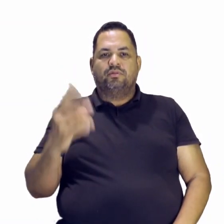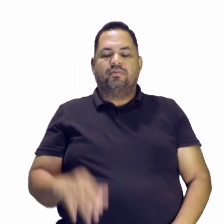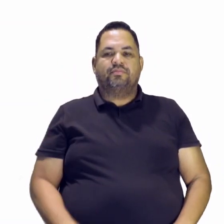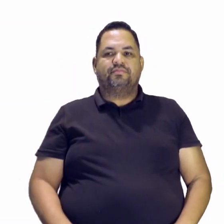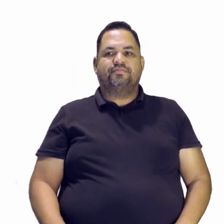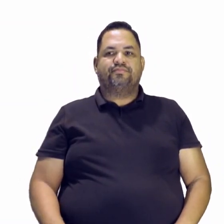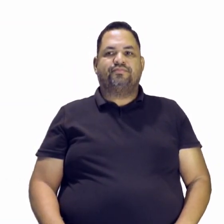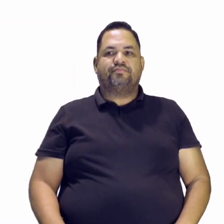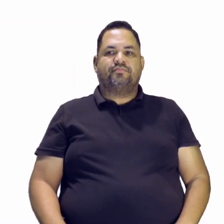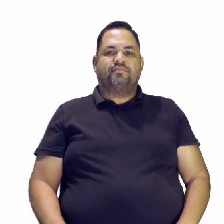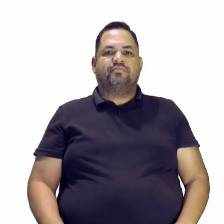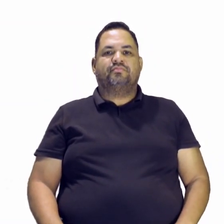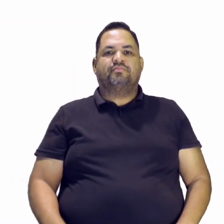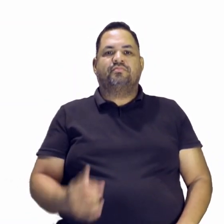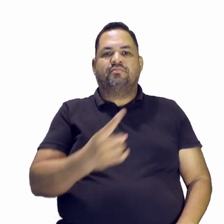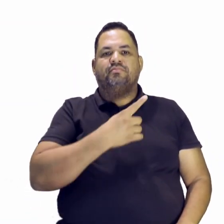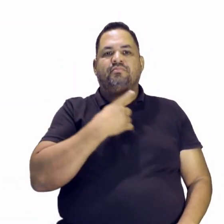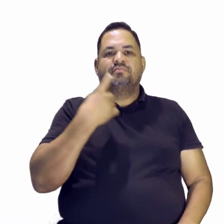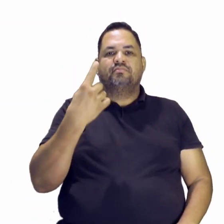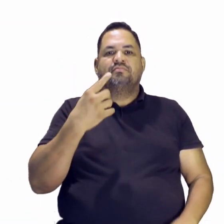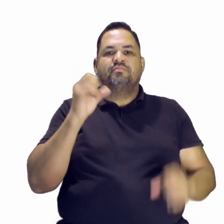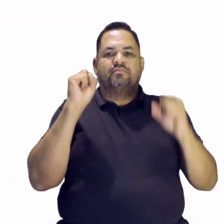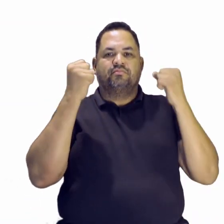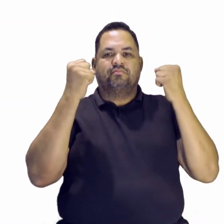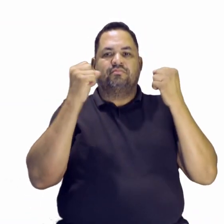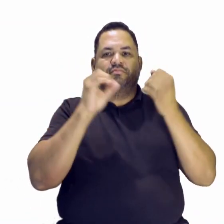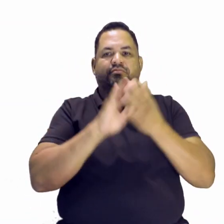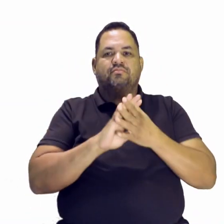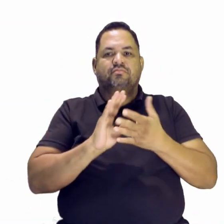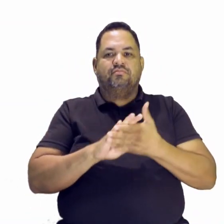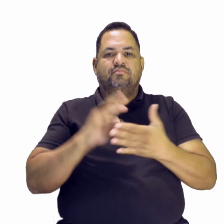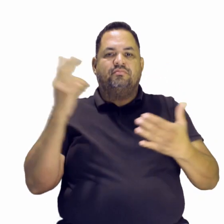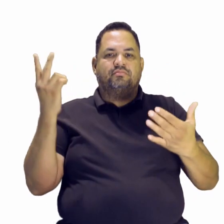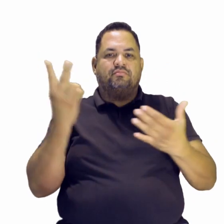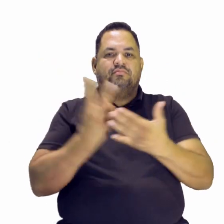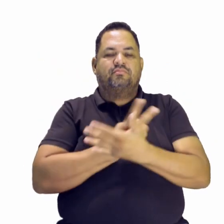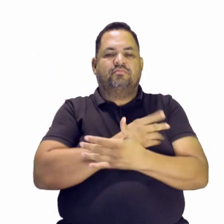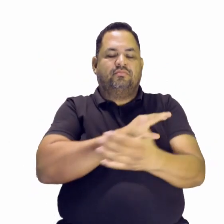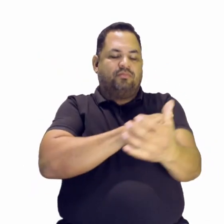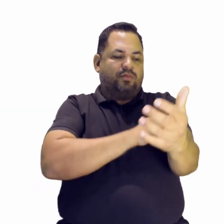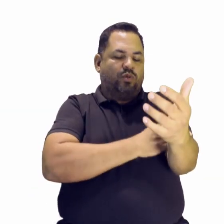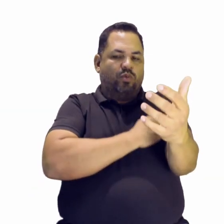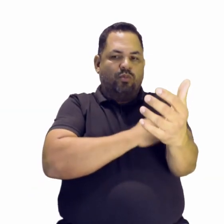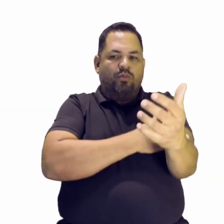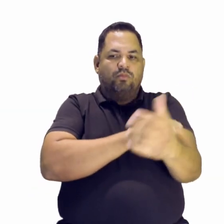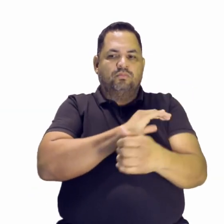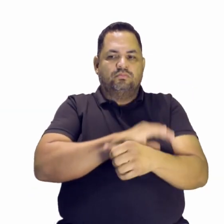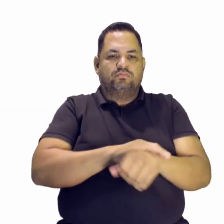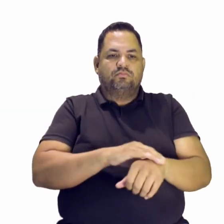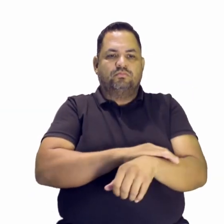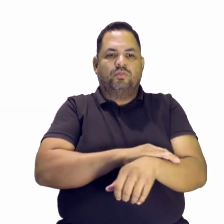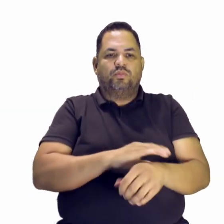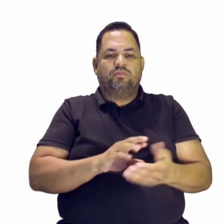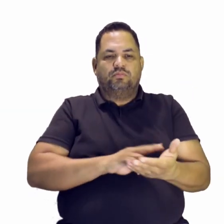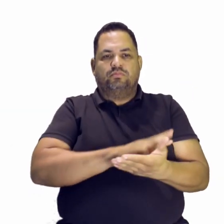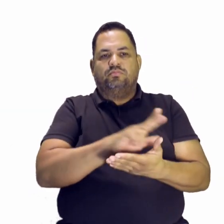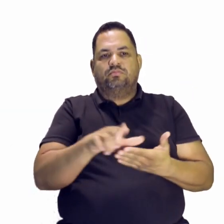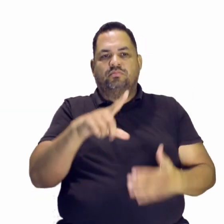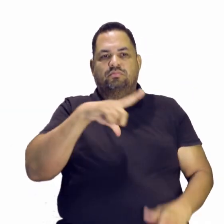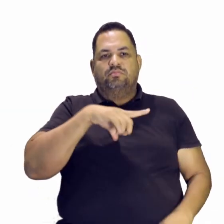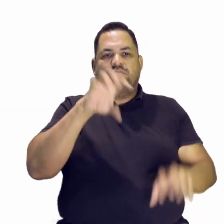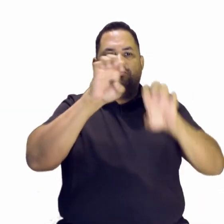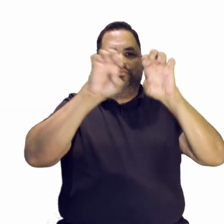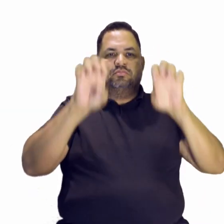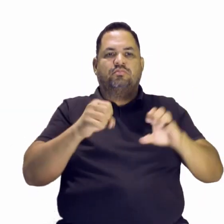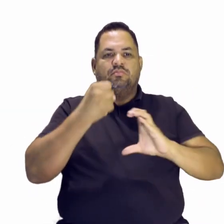11.2, nós falamos aí sobre atividade física e os seus efeitos no músculo. Nós falamos da